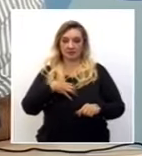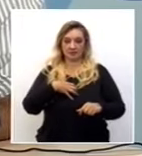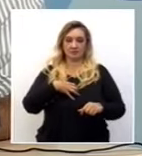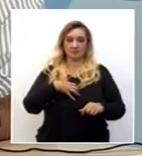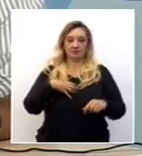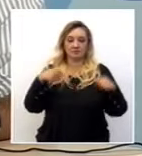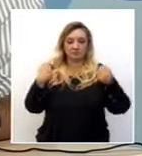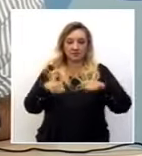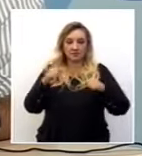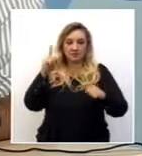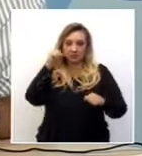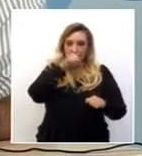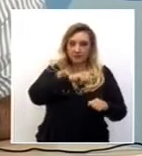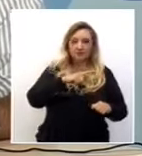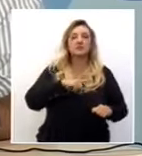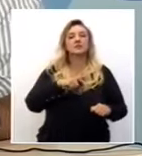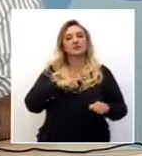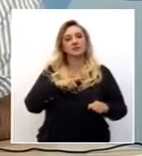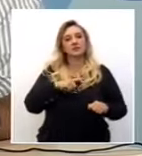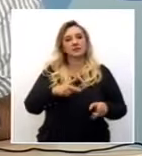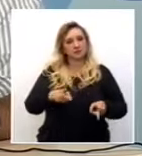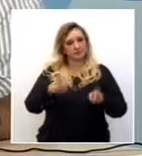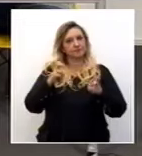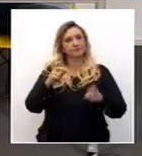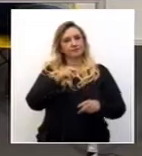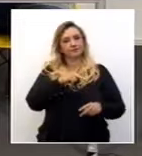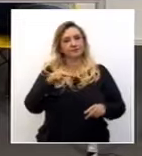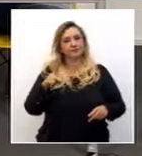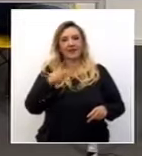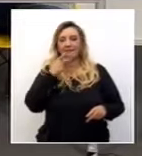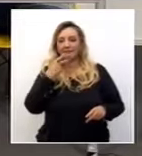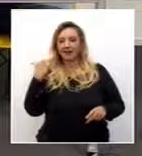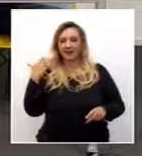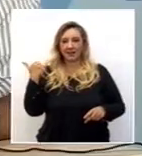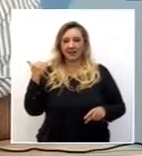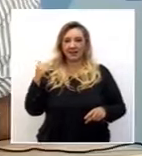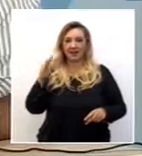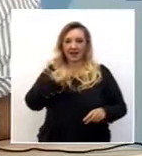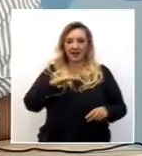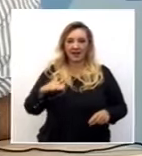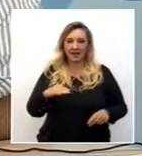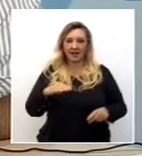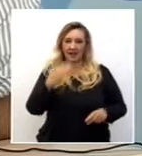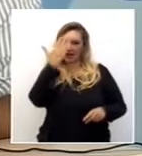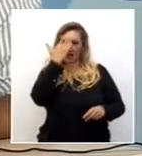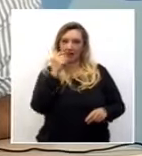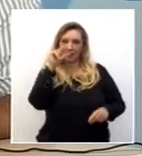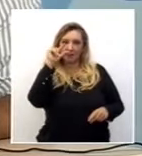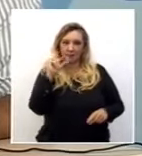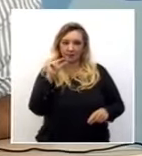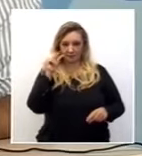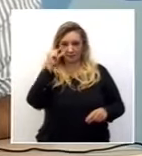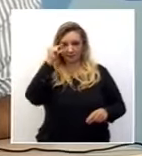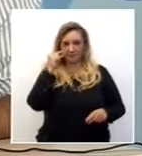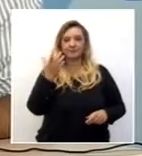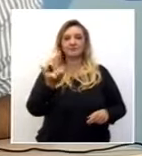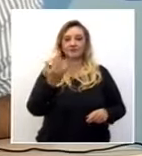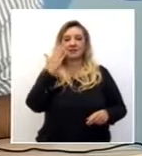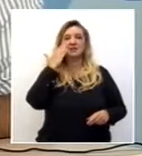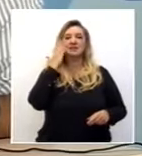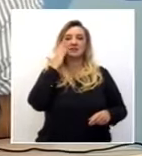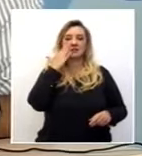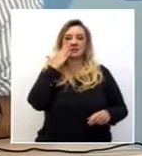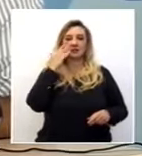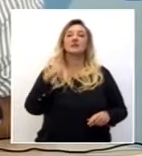alunos que têm mais dificuldade. Então, a gente vê aí a professora Sim. falando que ela tem alunos com baixa visão. Nós sabemos